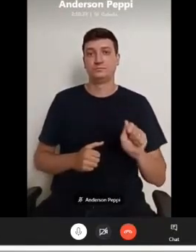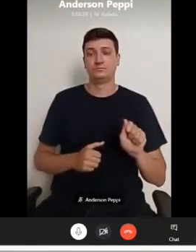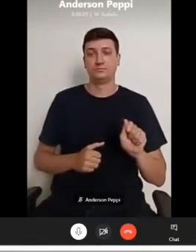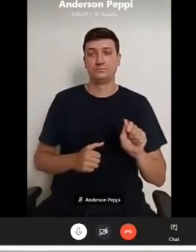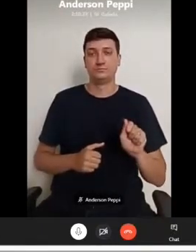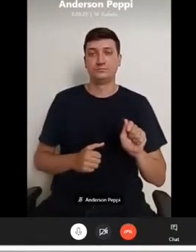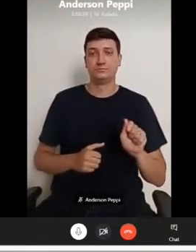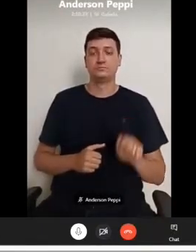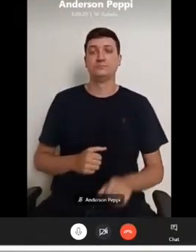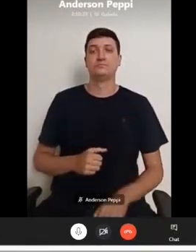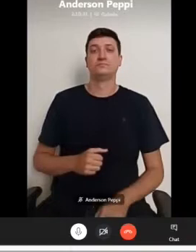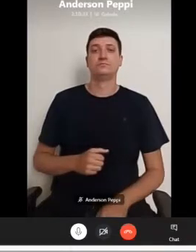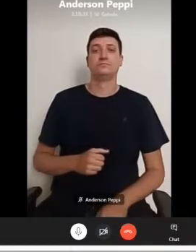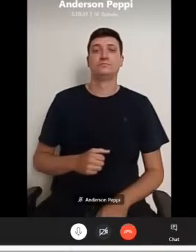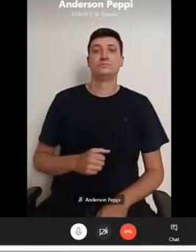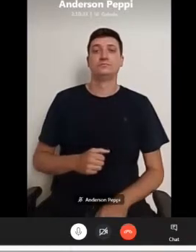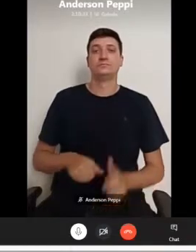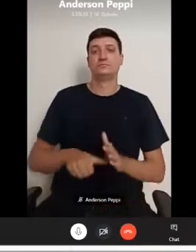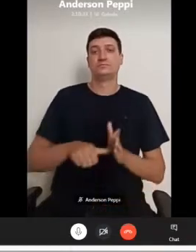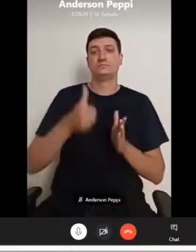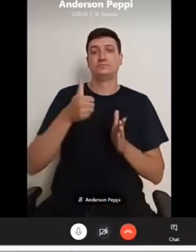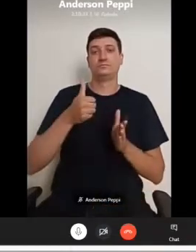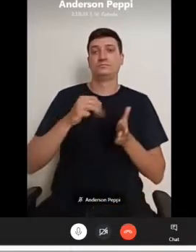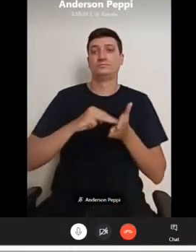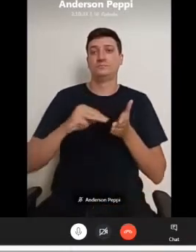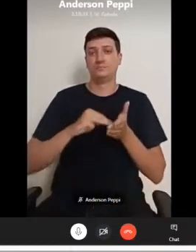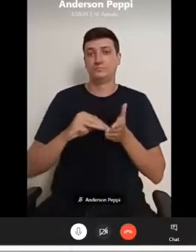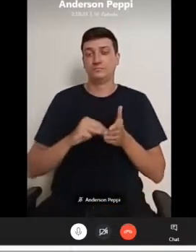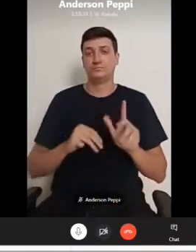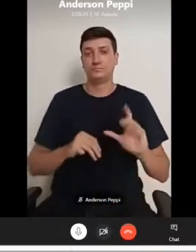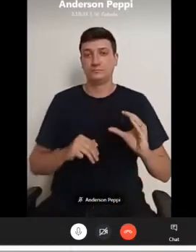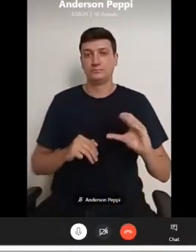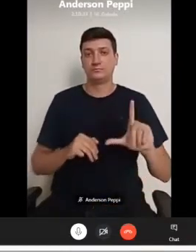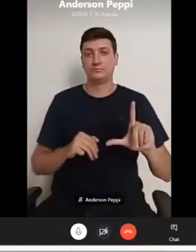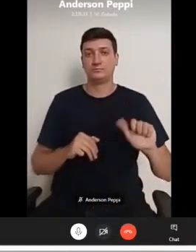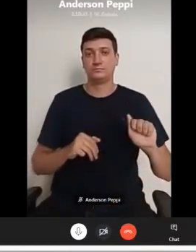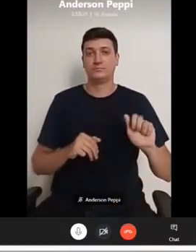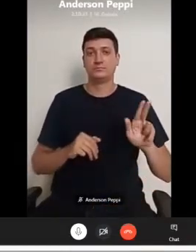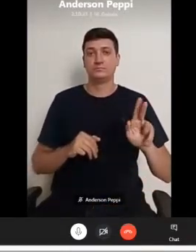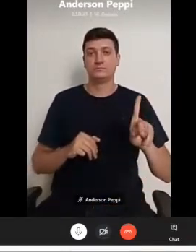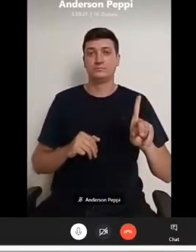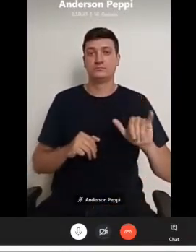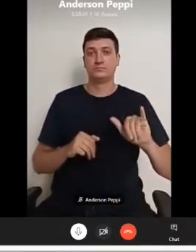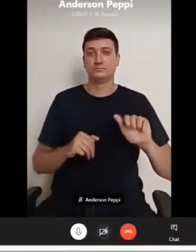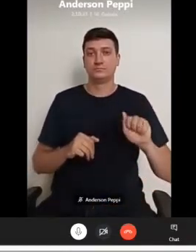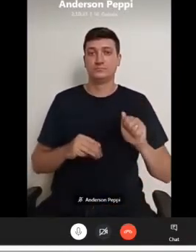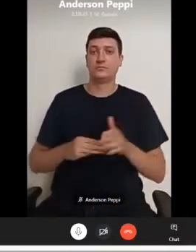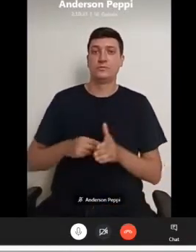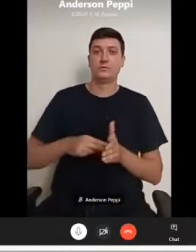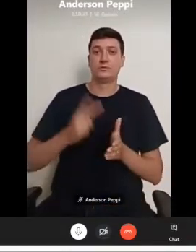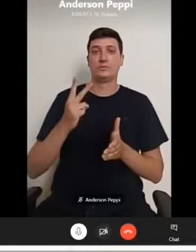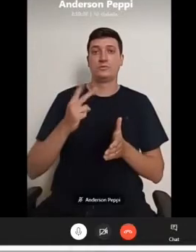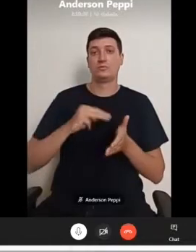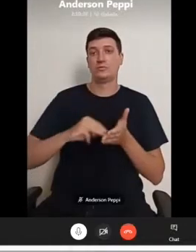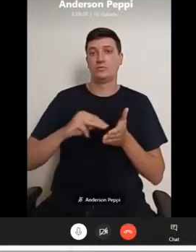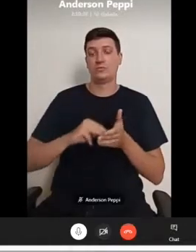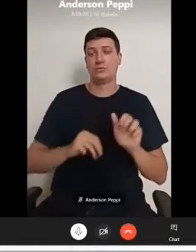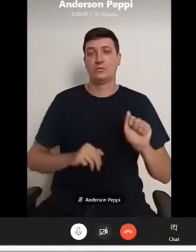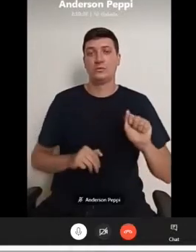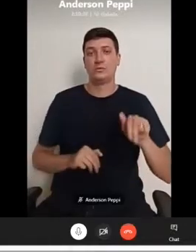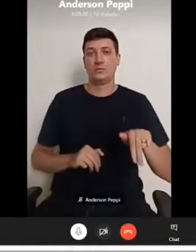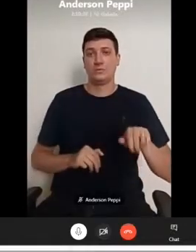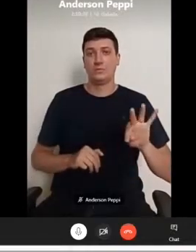primeira secretária, Cláudia Gabriel, e segundo secretário, Antônio Carlos Vaz de Almeida Ucula.